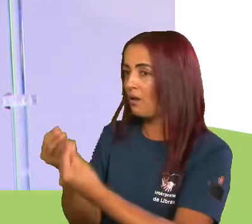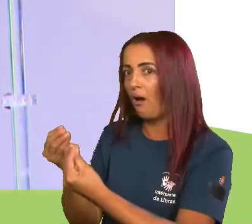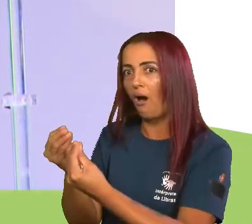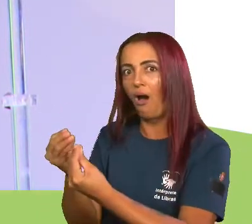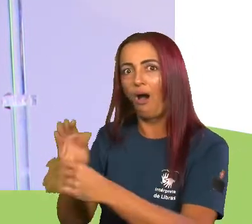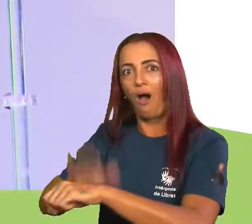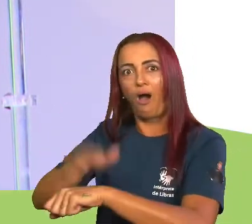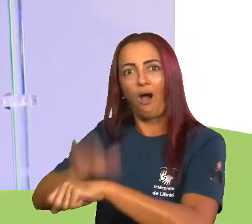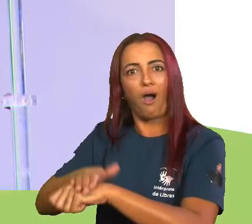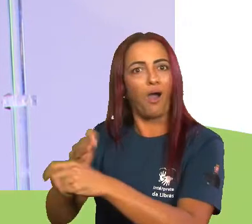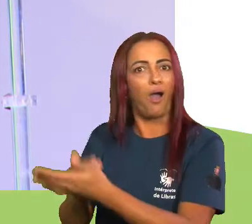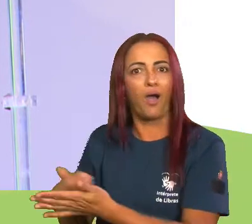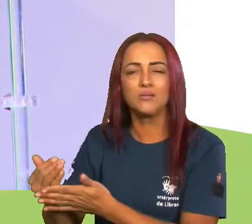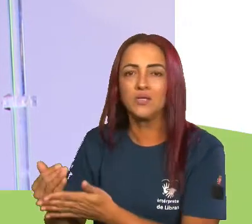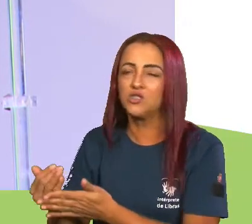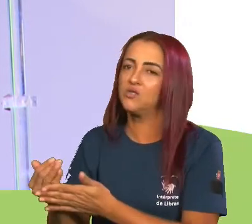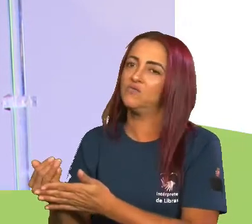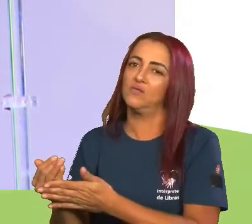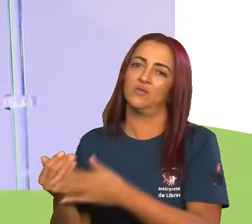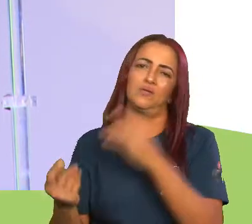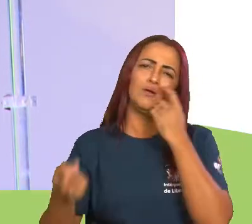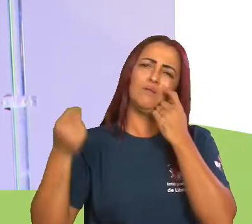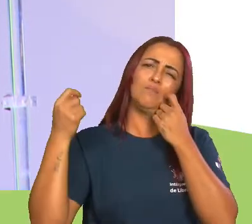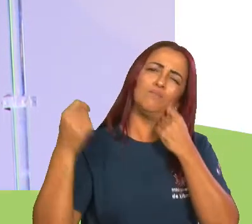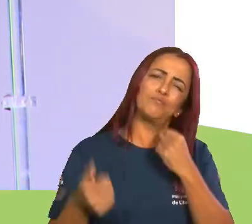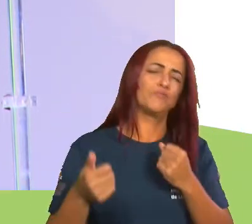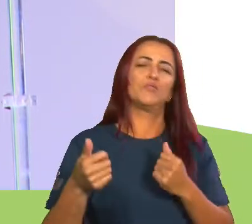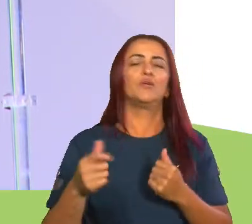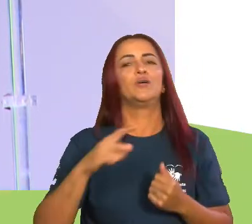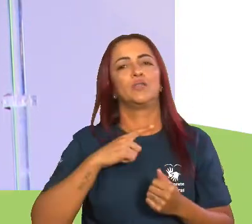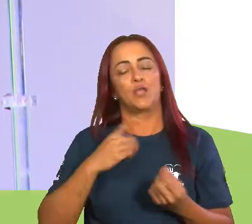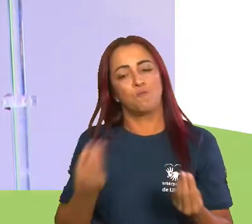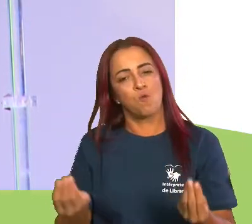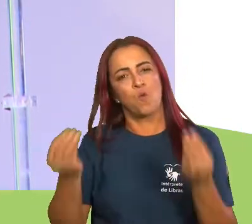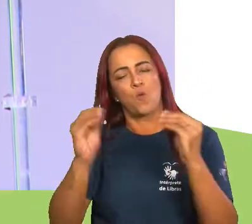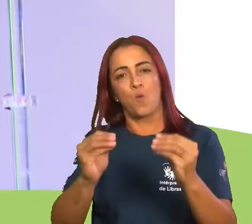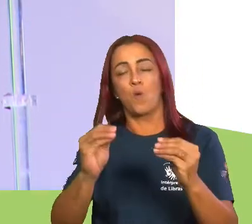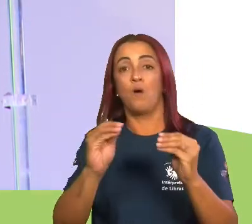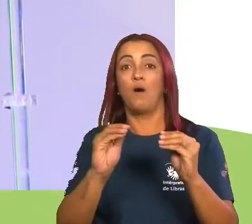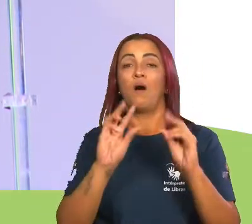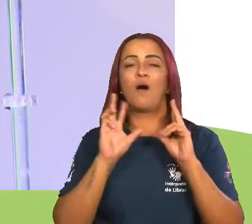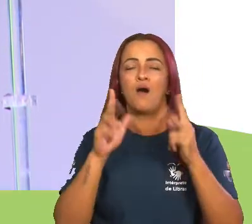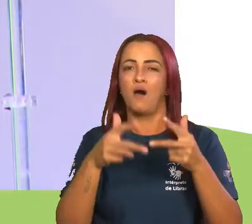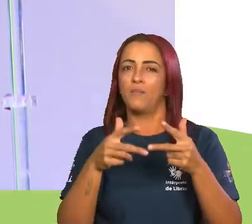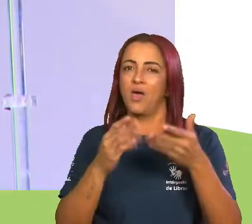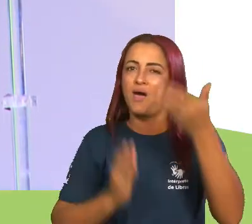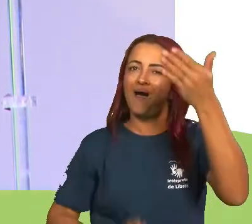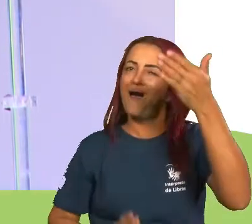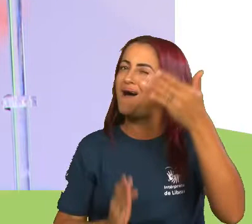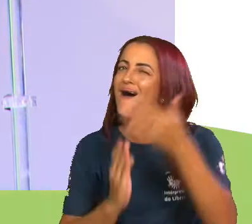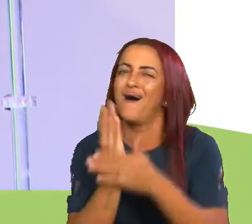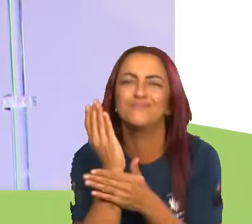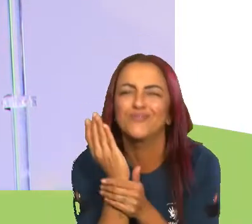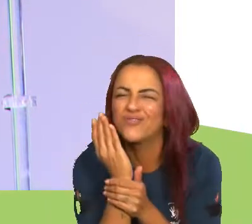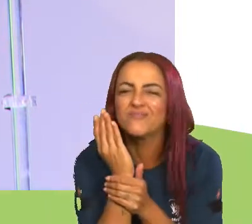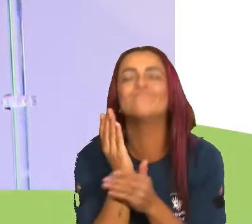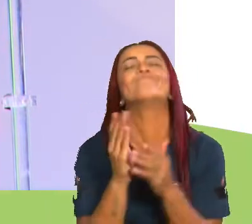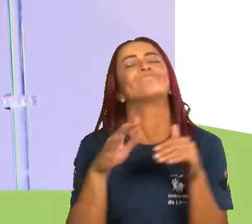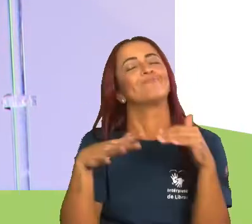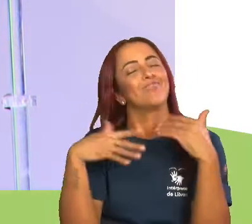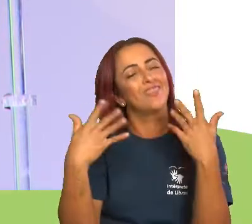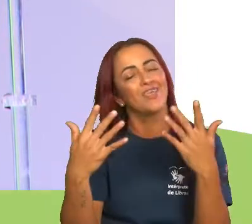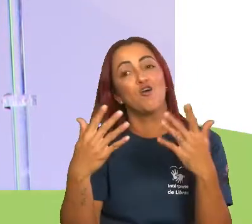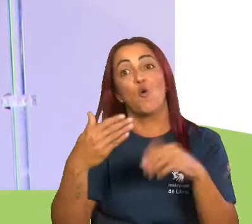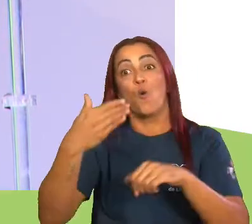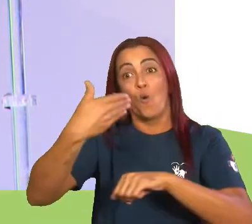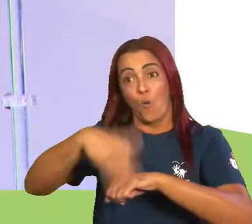iniciativa e, num tempo recorde, entrou na Câmara Municipal e já conseguimos que fosse aprovado. Então, na rua Pedro